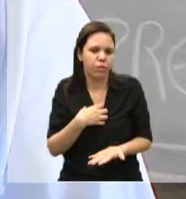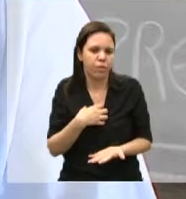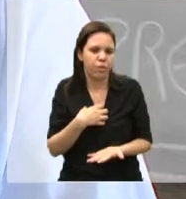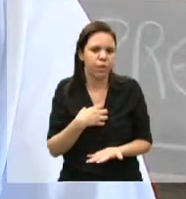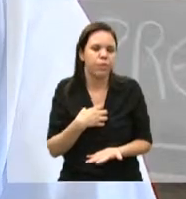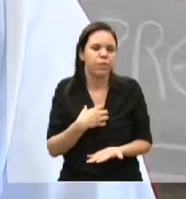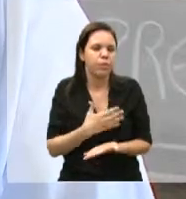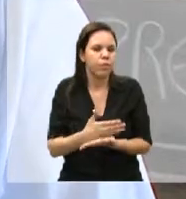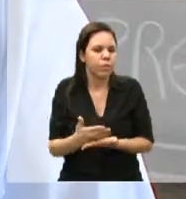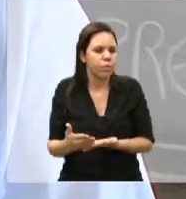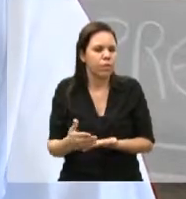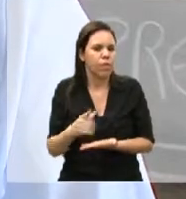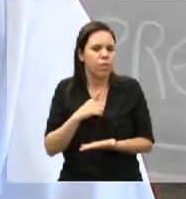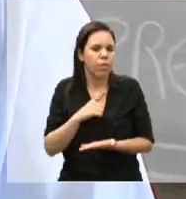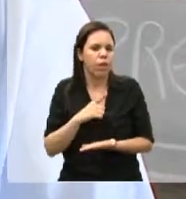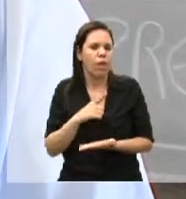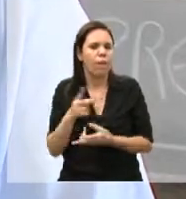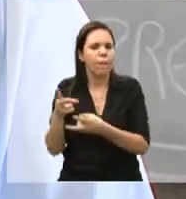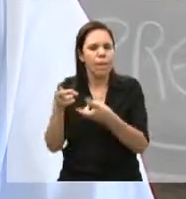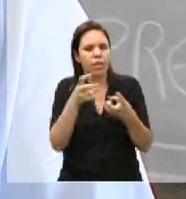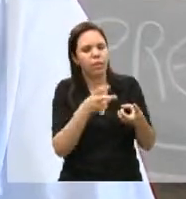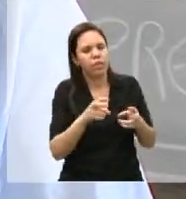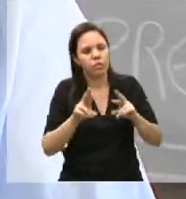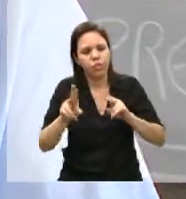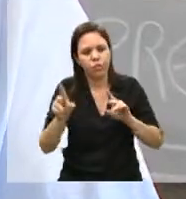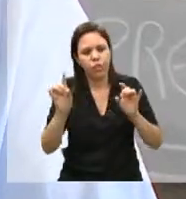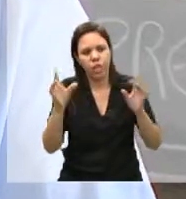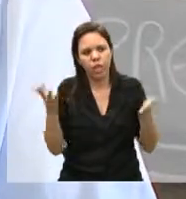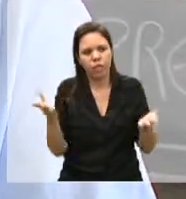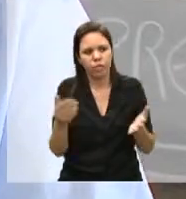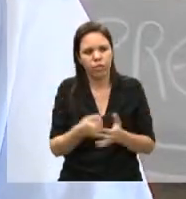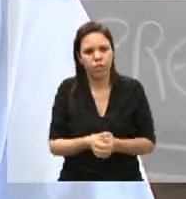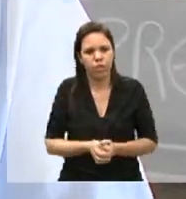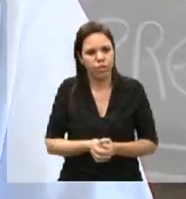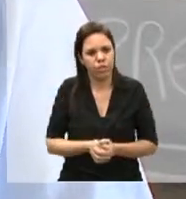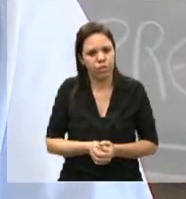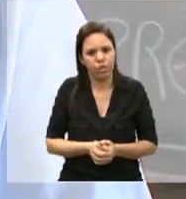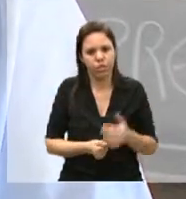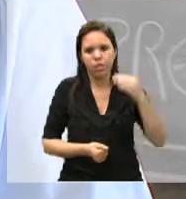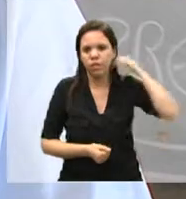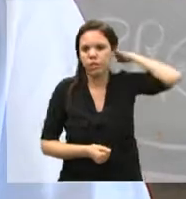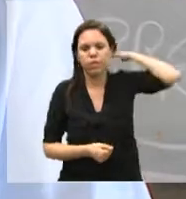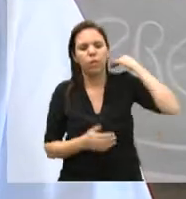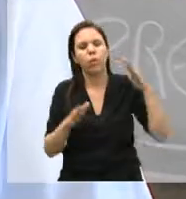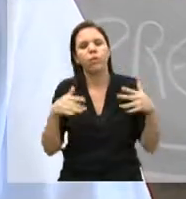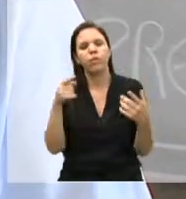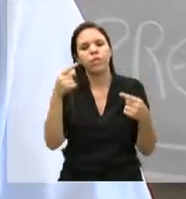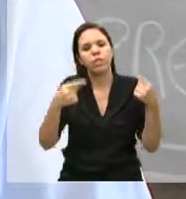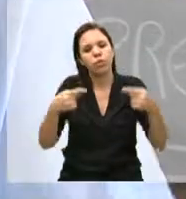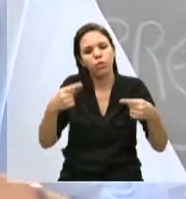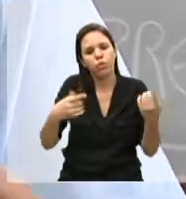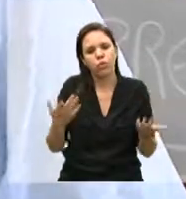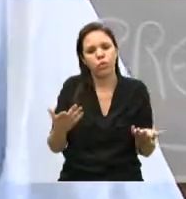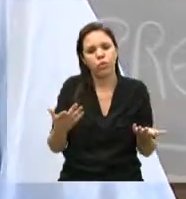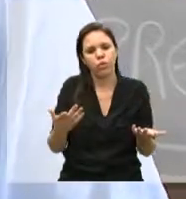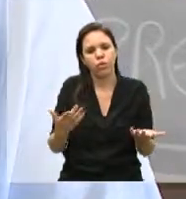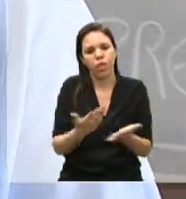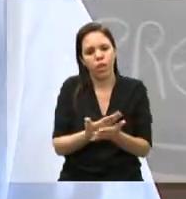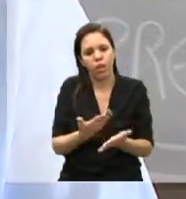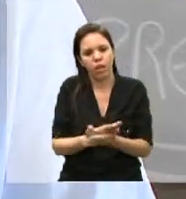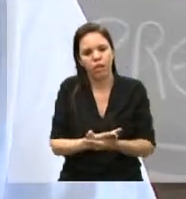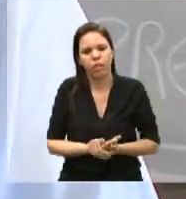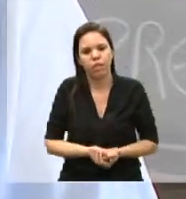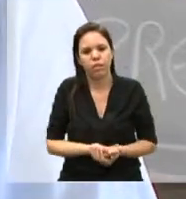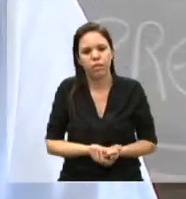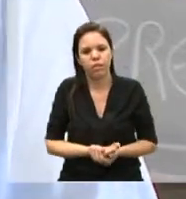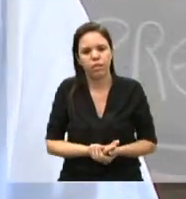Você começa e tem um outro olhar. Você, quando você discute em aula, né, nas